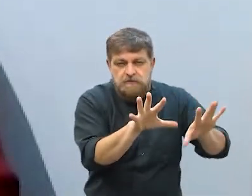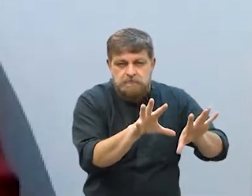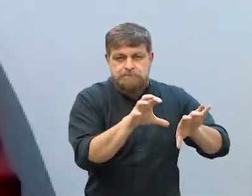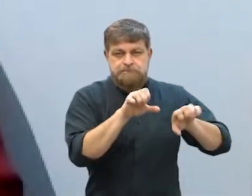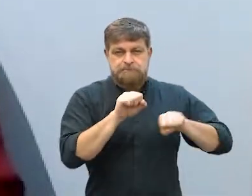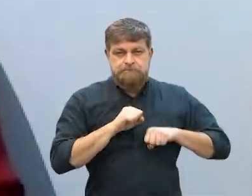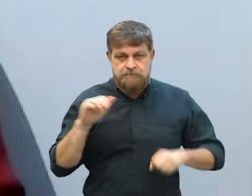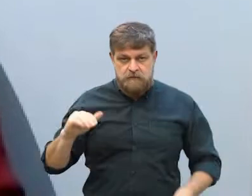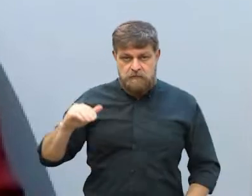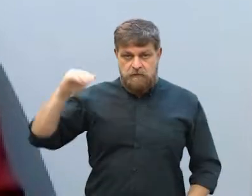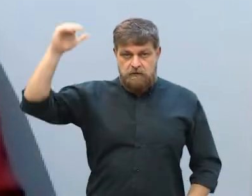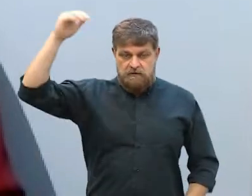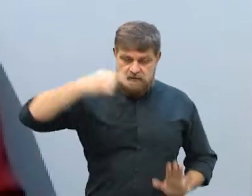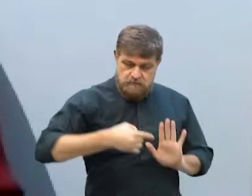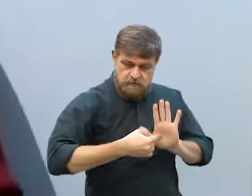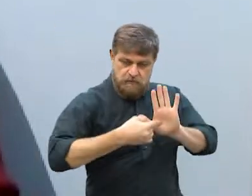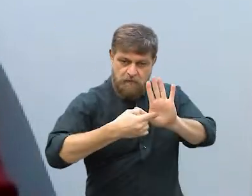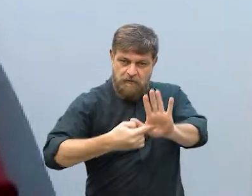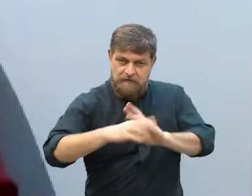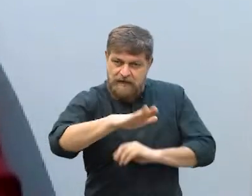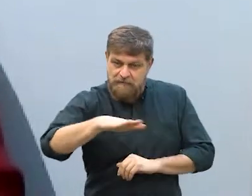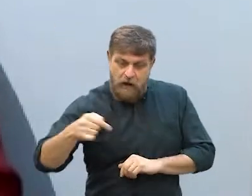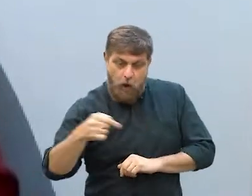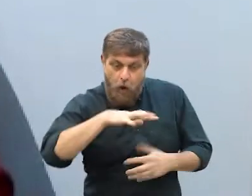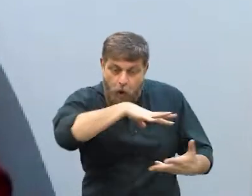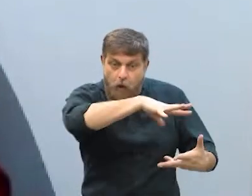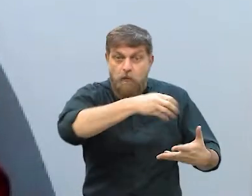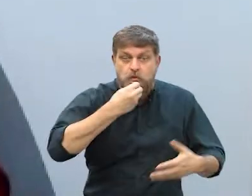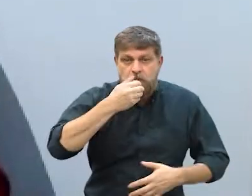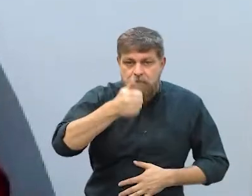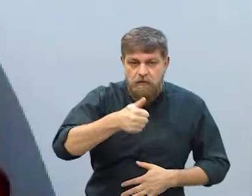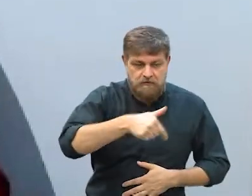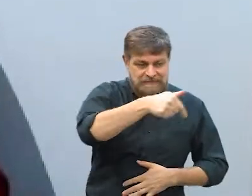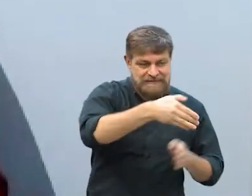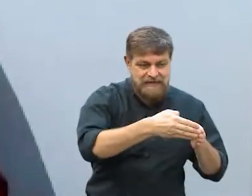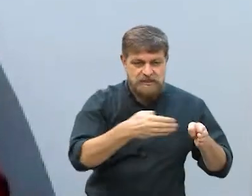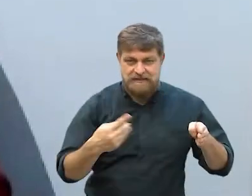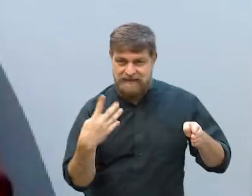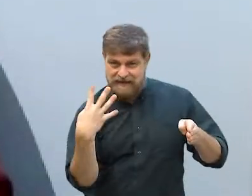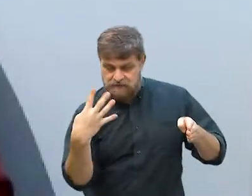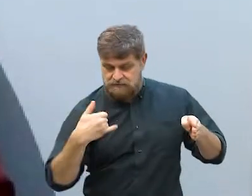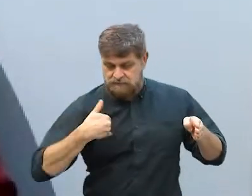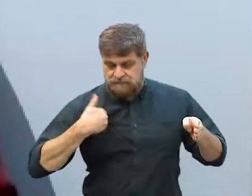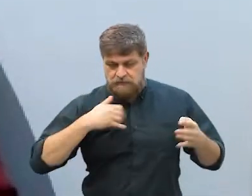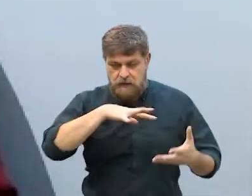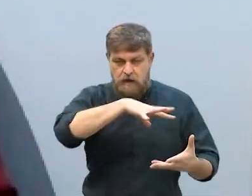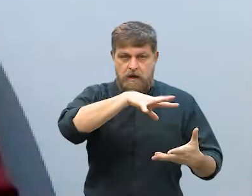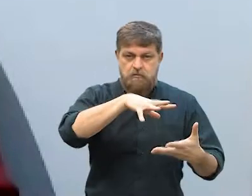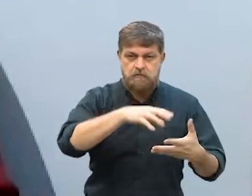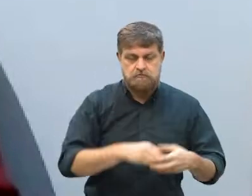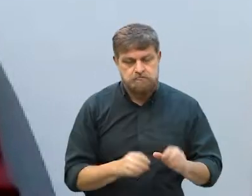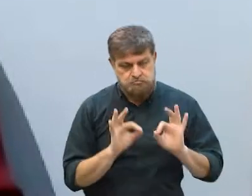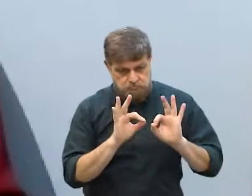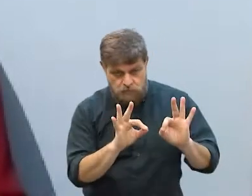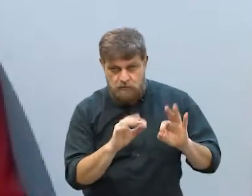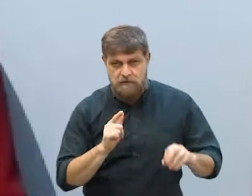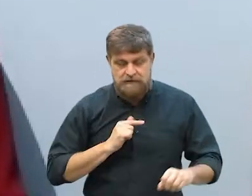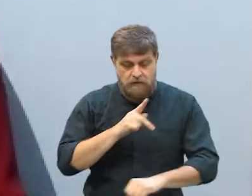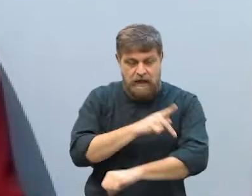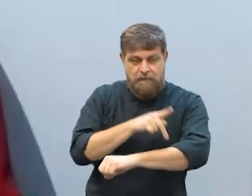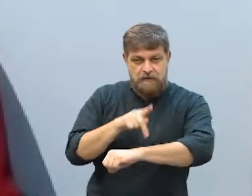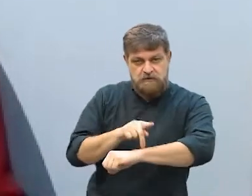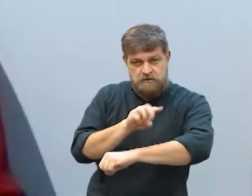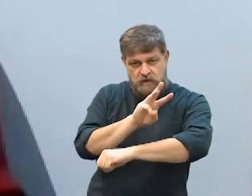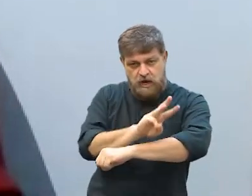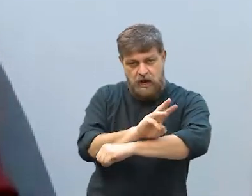teriam que apresentar para as crianças. Do 7 aos 14, o mundo é belo. Então, na pedagogia